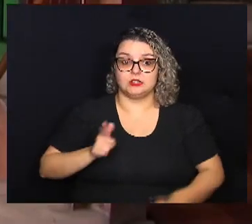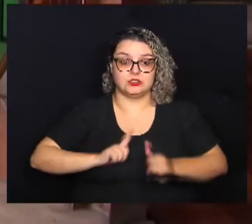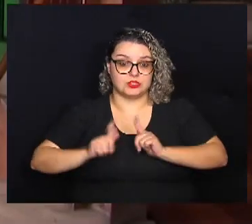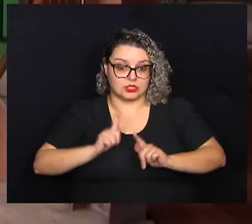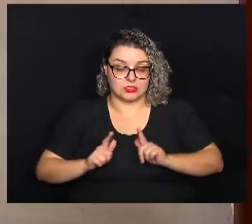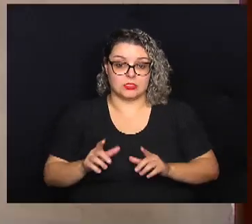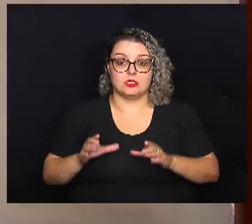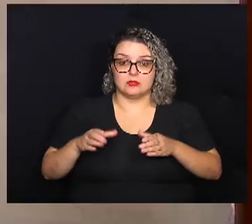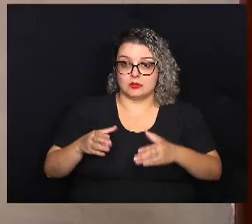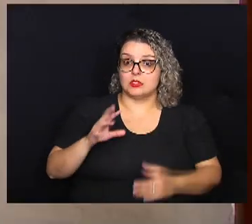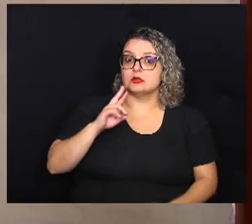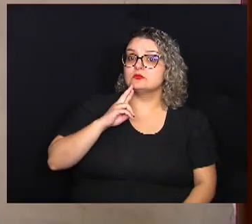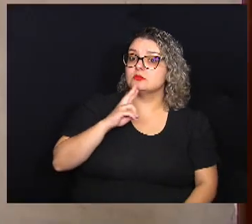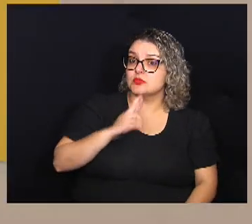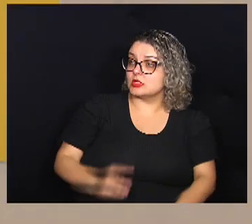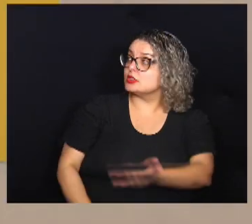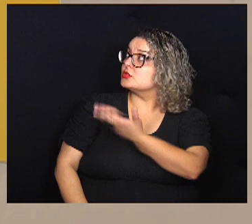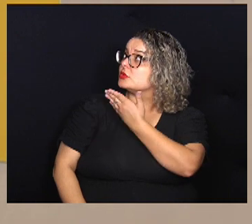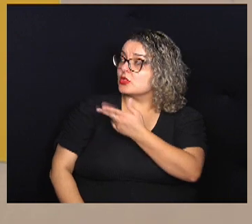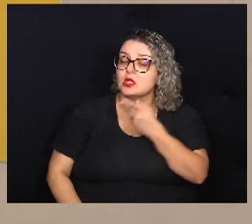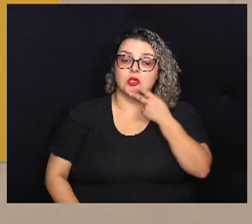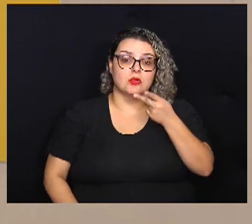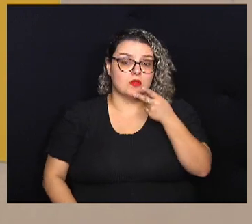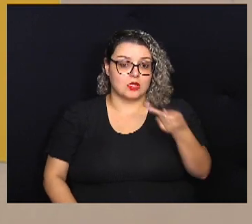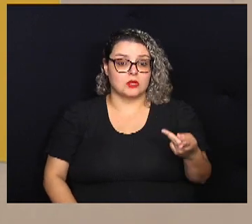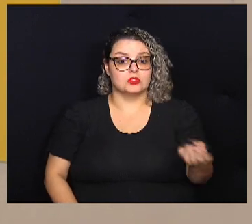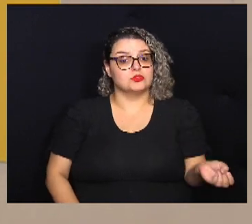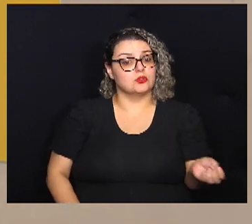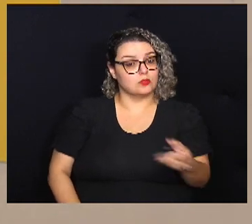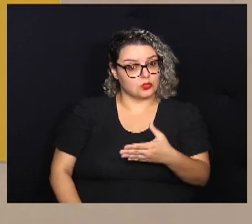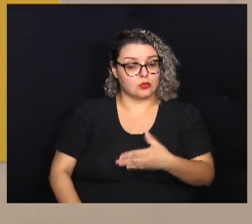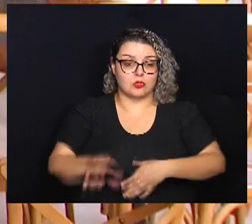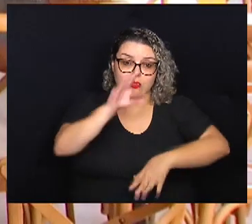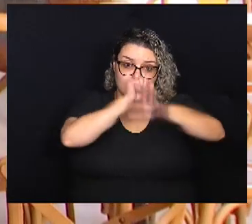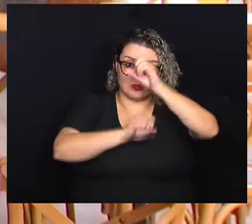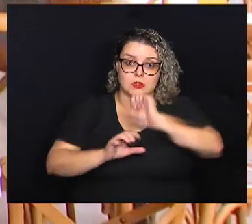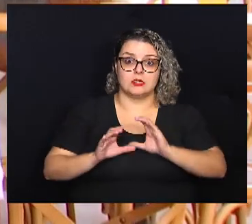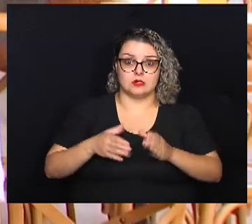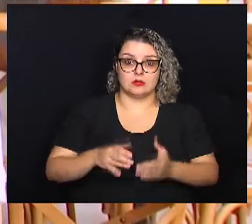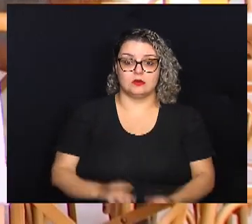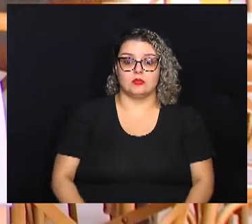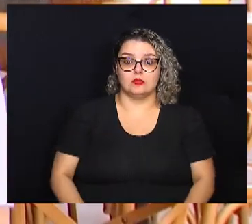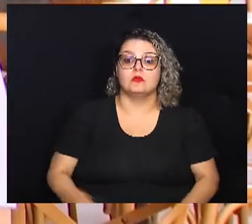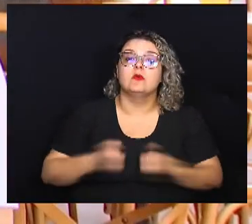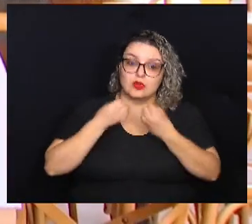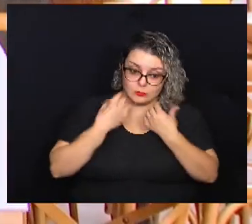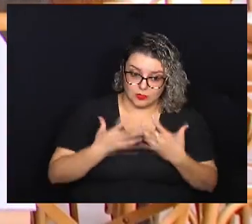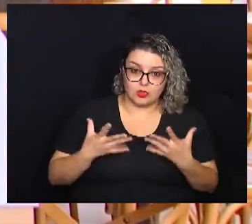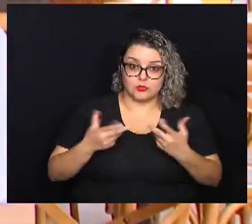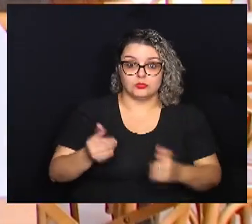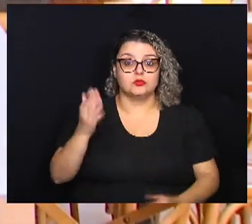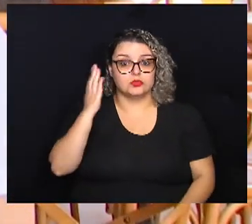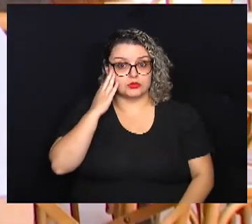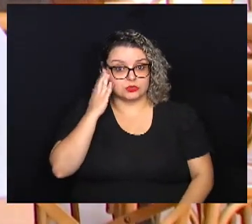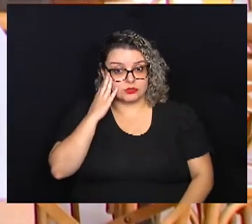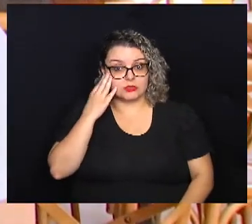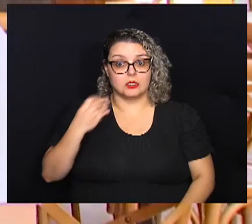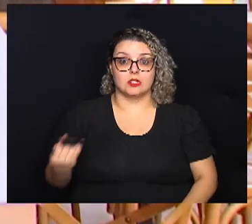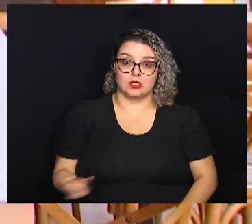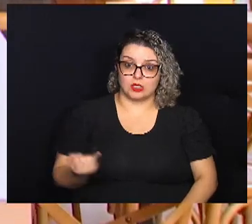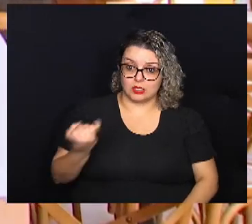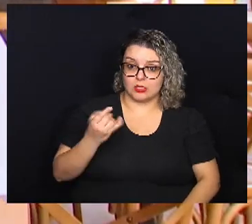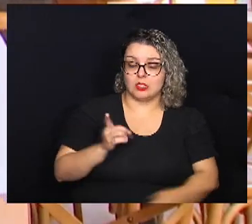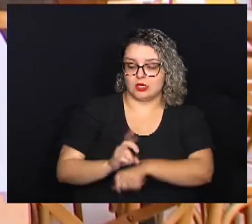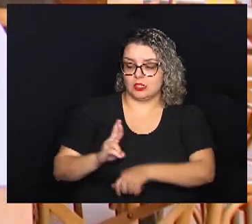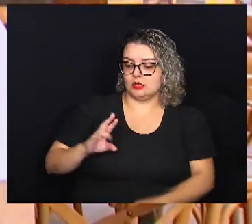deste restaurante e comenta sobre o novo aprendizado da equipe. Foi muito bom, todo mundo entendeu a importância. A doutora